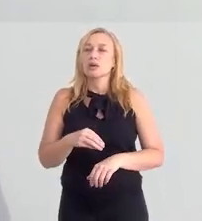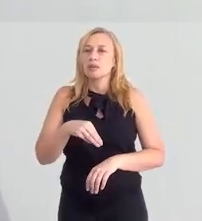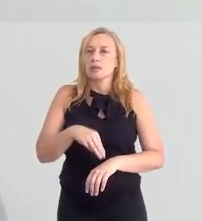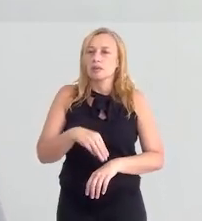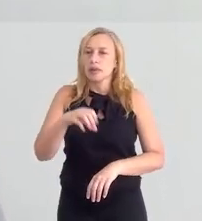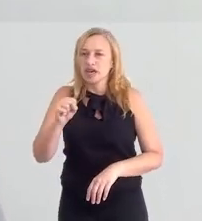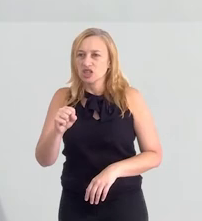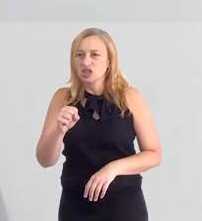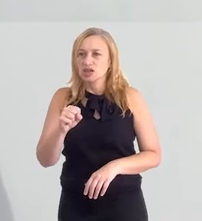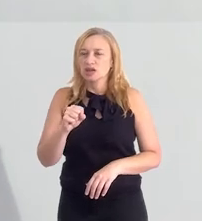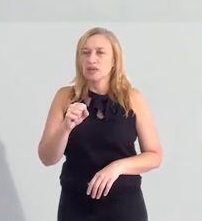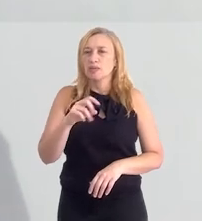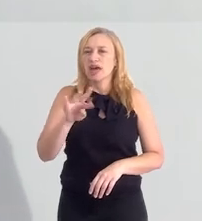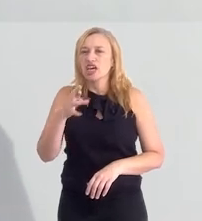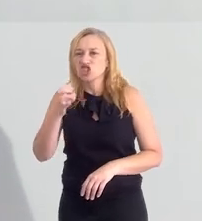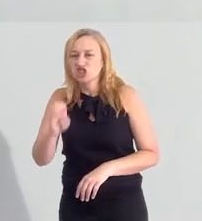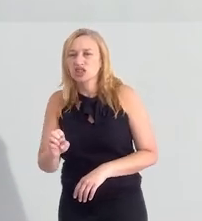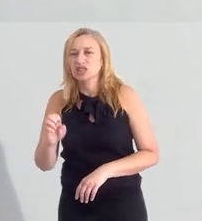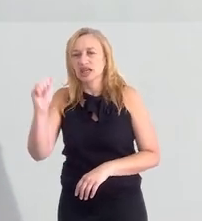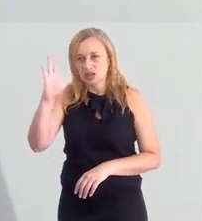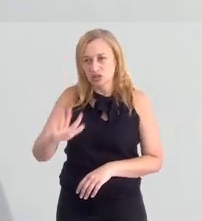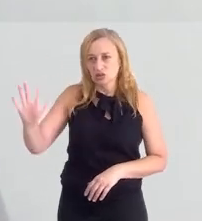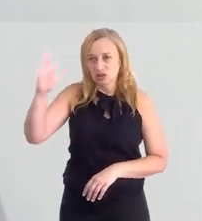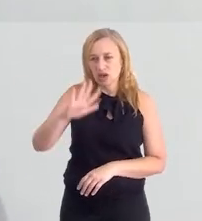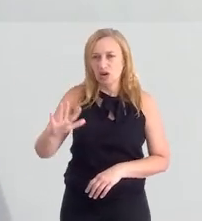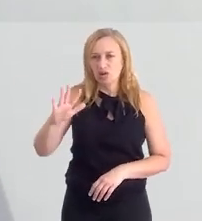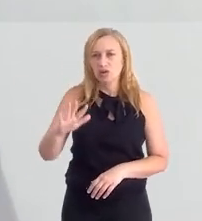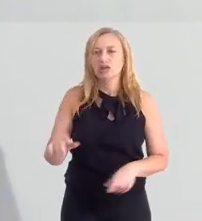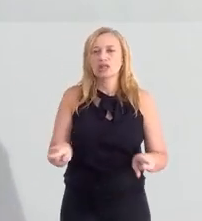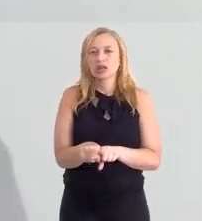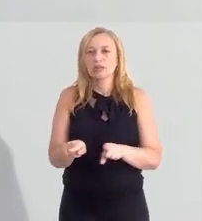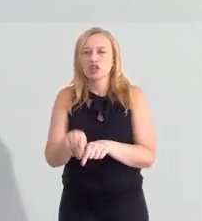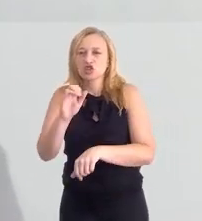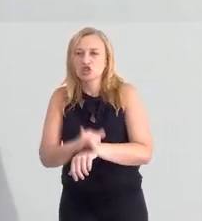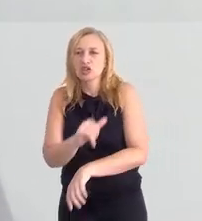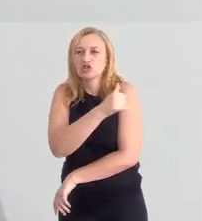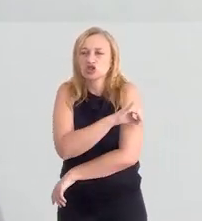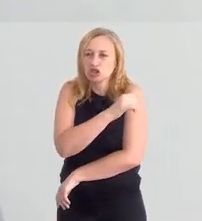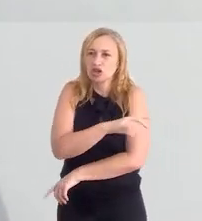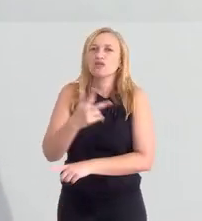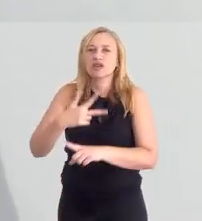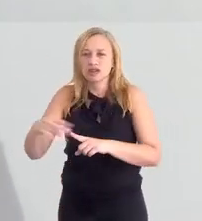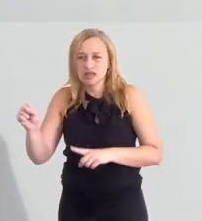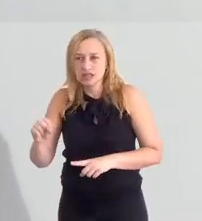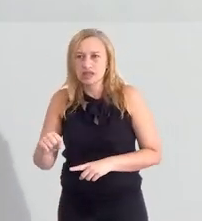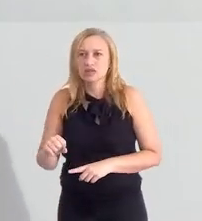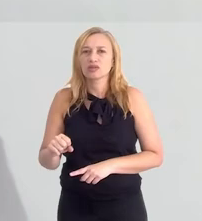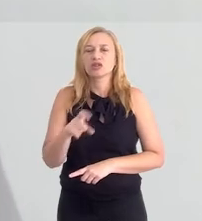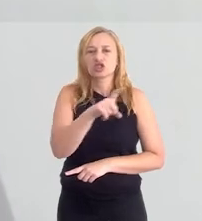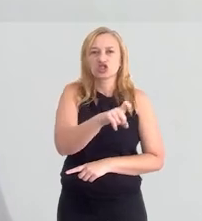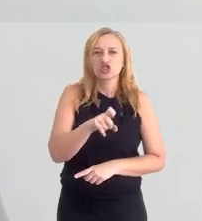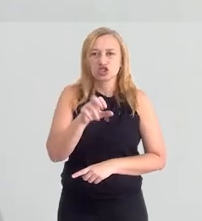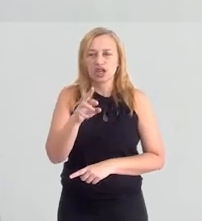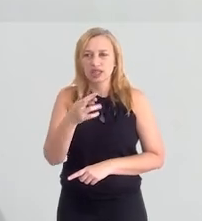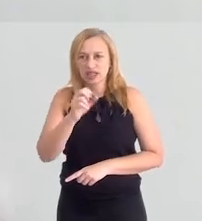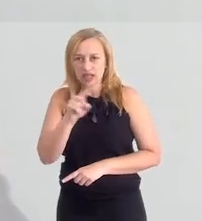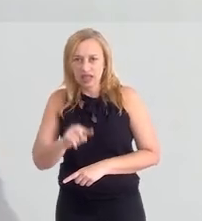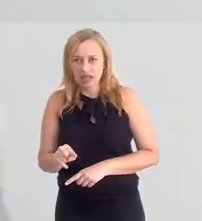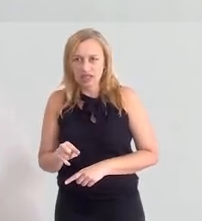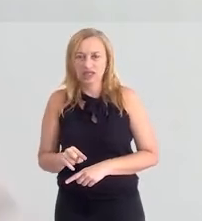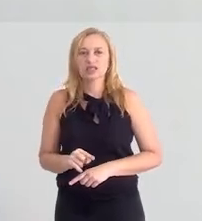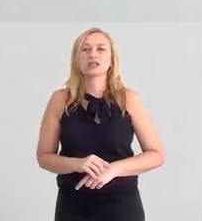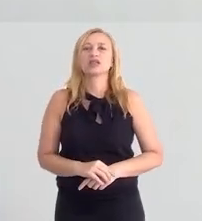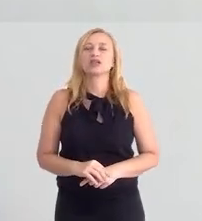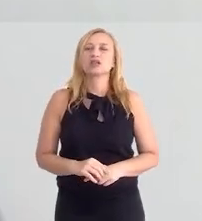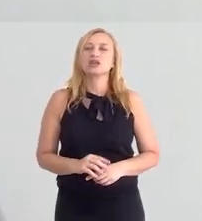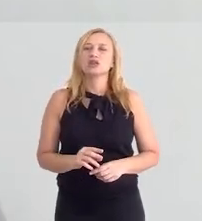mestre nacional, era campeão do estado do Rio de Janeiro adulto também, e fui campeão do estado do Rio de Janeiro em xadrez rápido. Então, eu tive